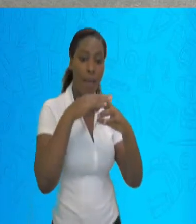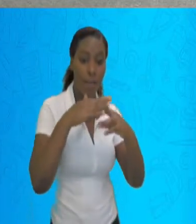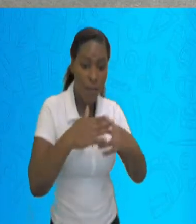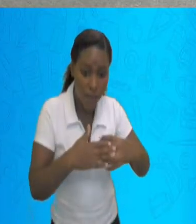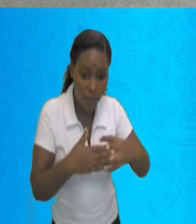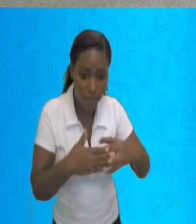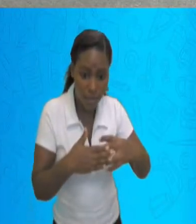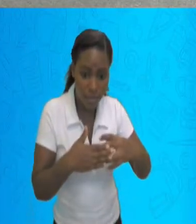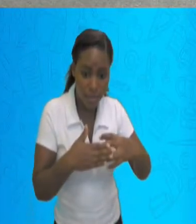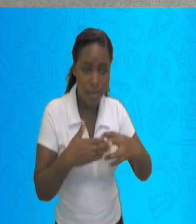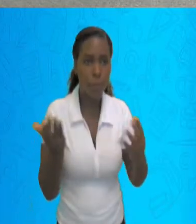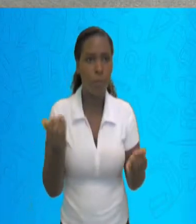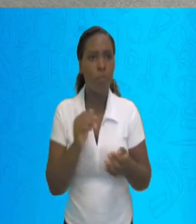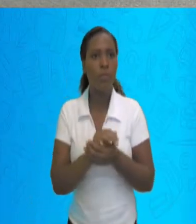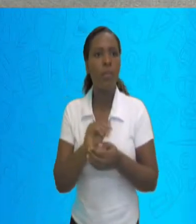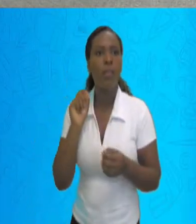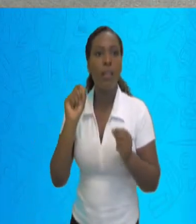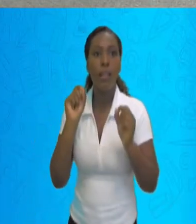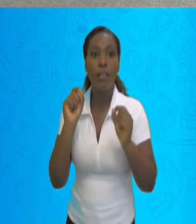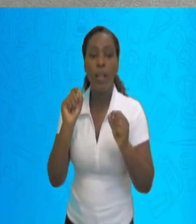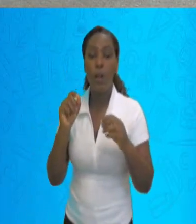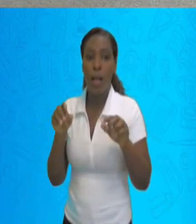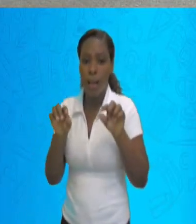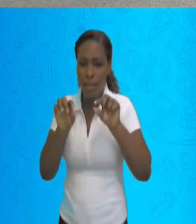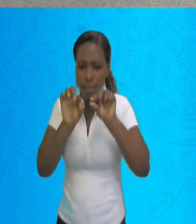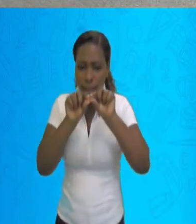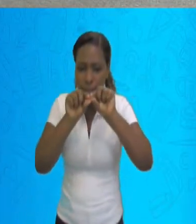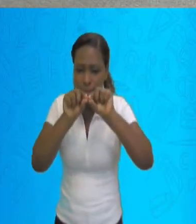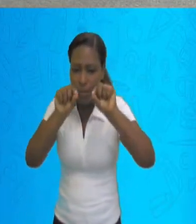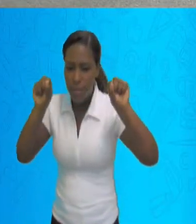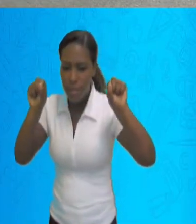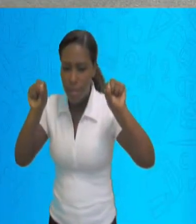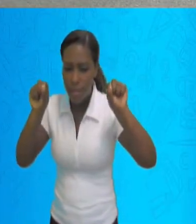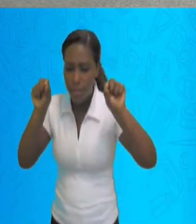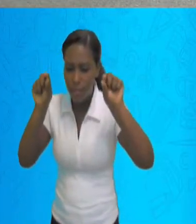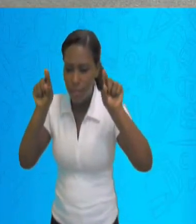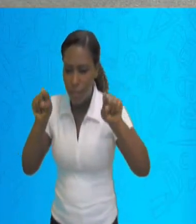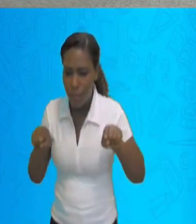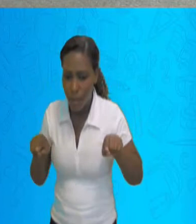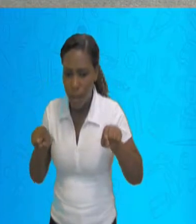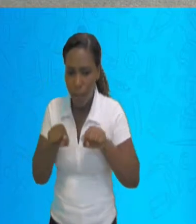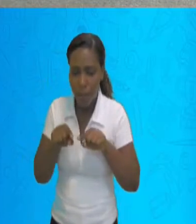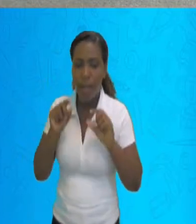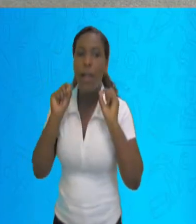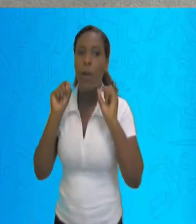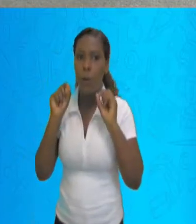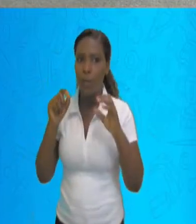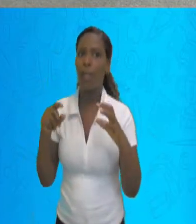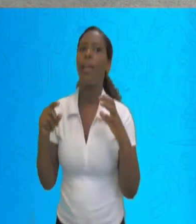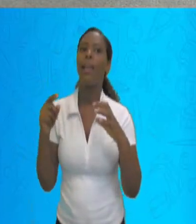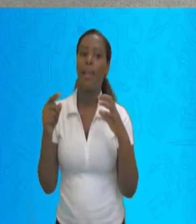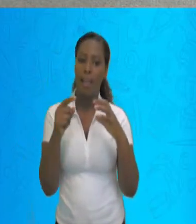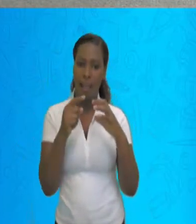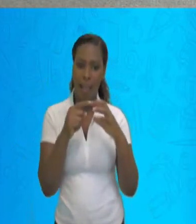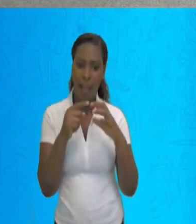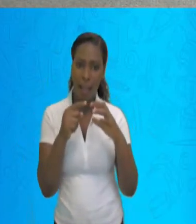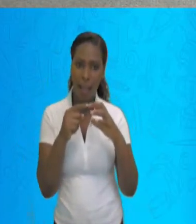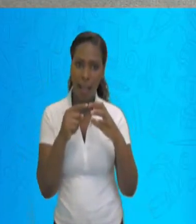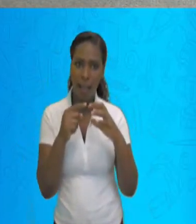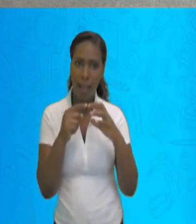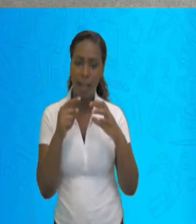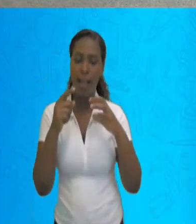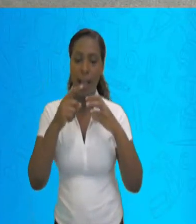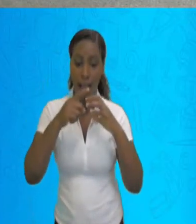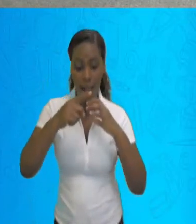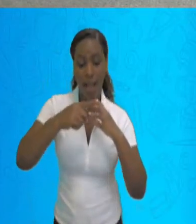de reta, nós chamamos de aresta. E o vértice? O vértice é mais simples ainda a gente conseguir